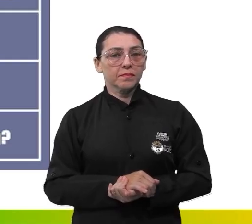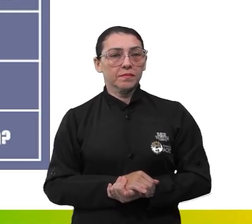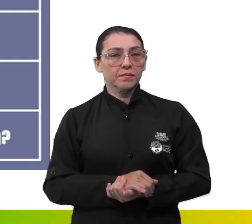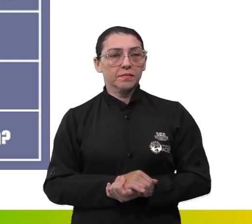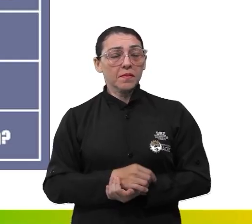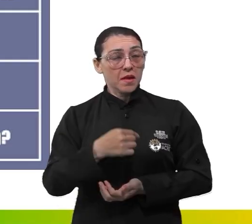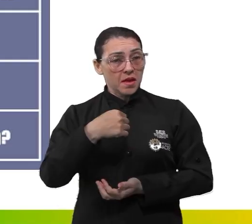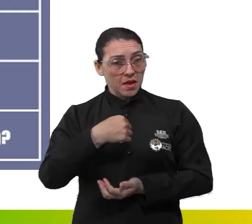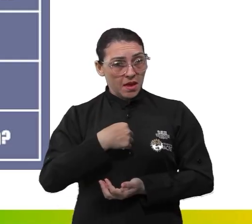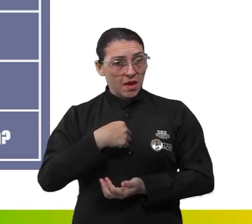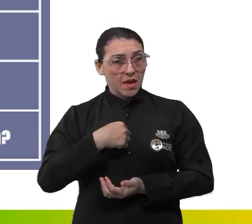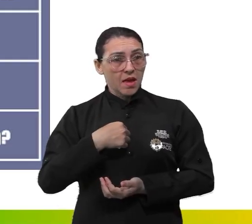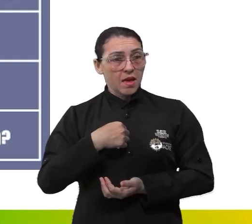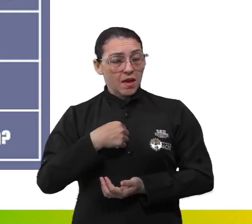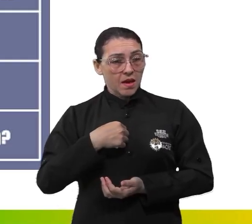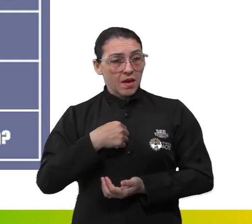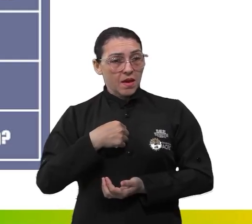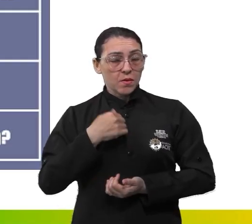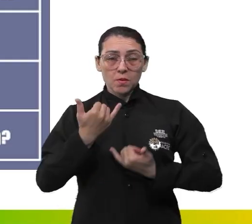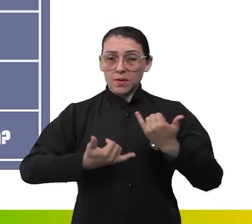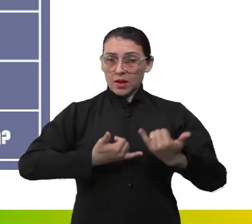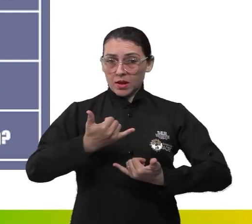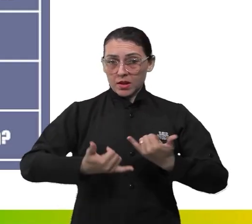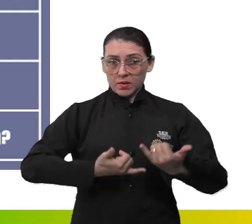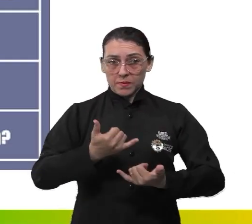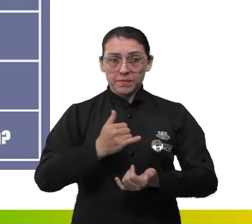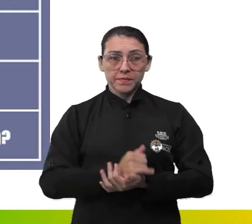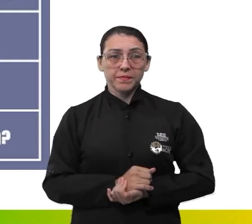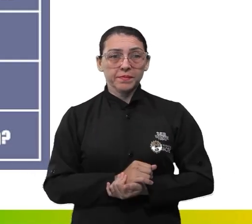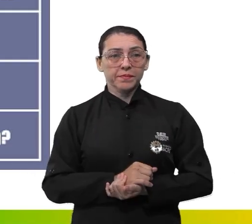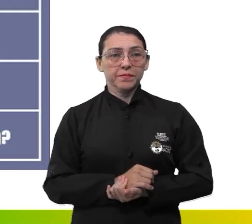playing, eu estou tocando, eu estou brincando.